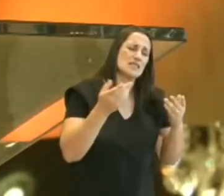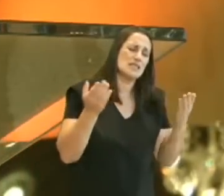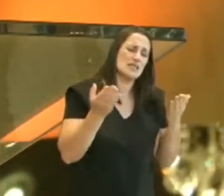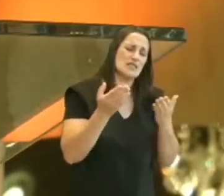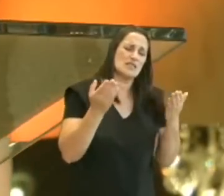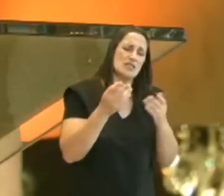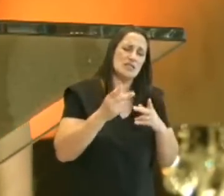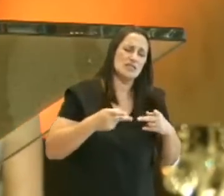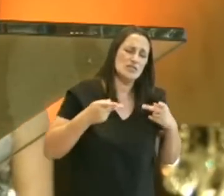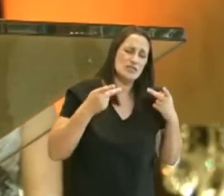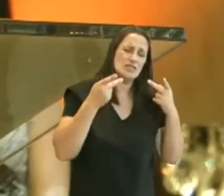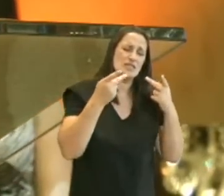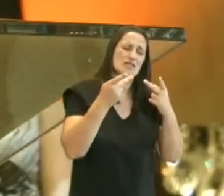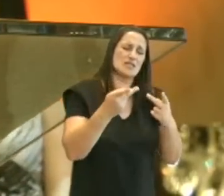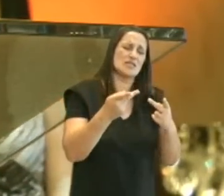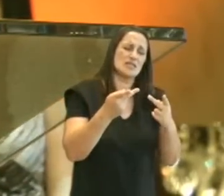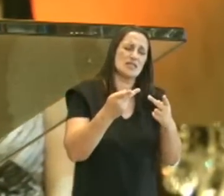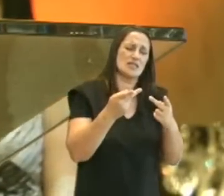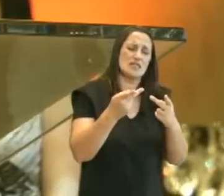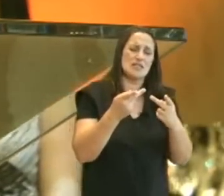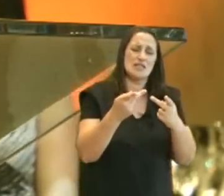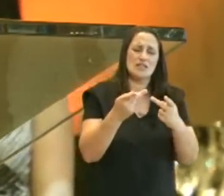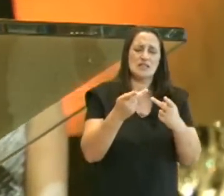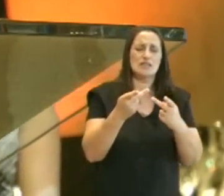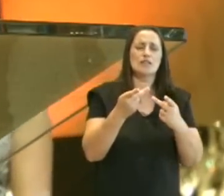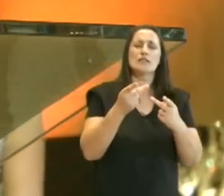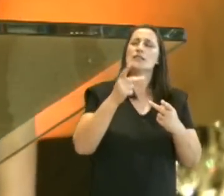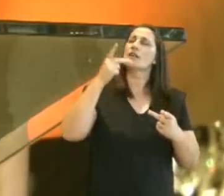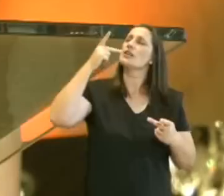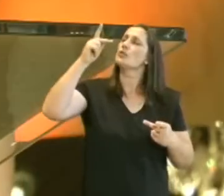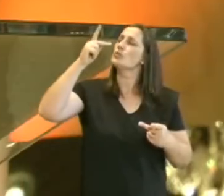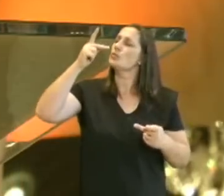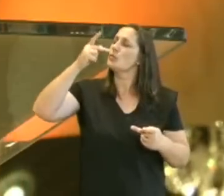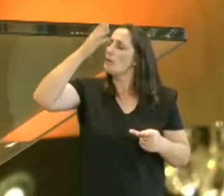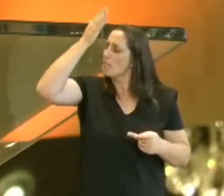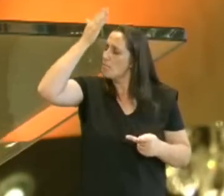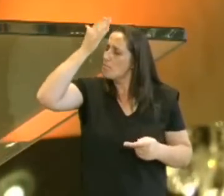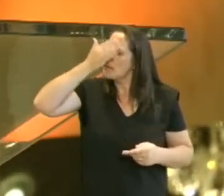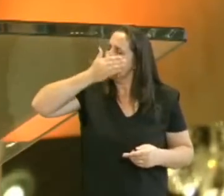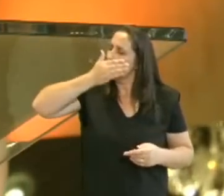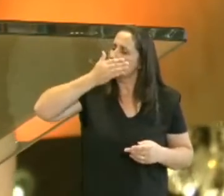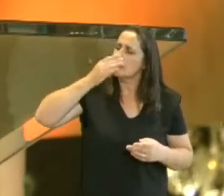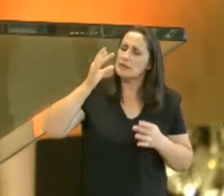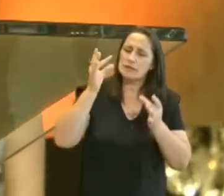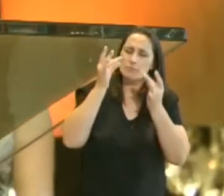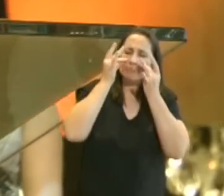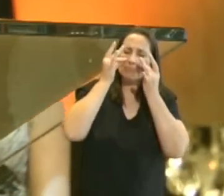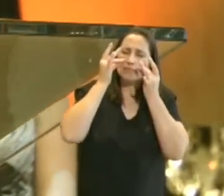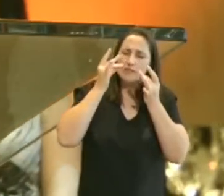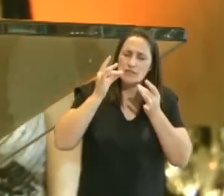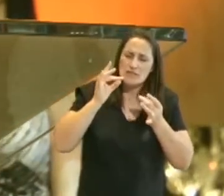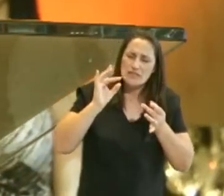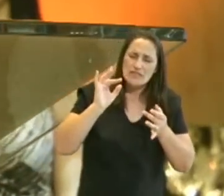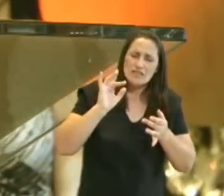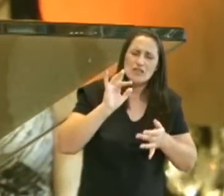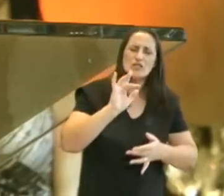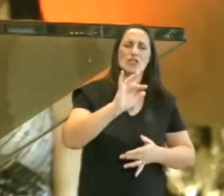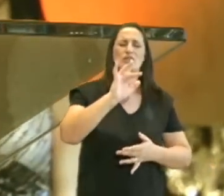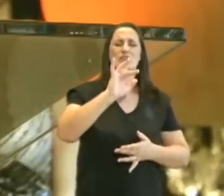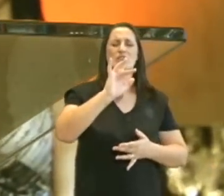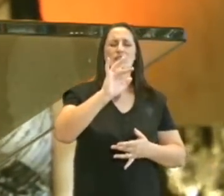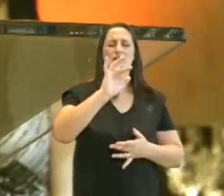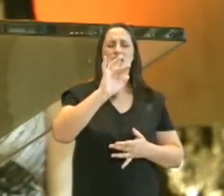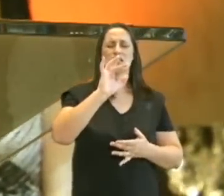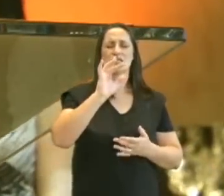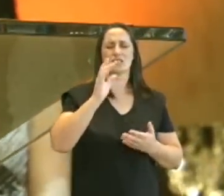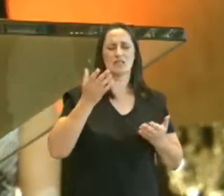começa a visitar. Que o calor da Tua presença, Senhor, envolva desde a cabeça até a